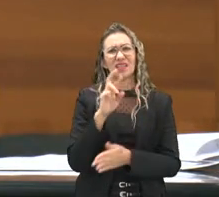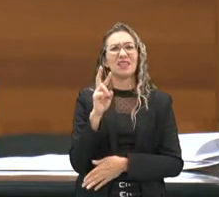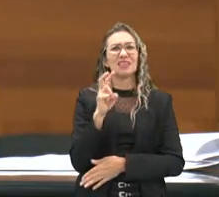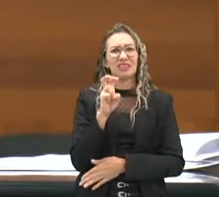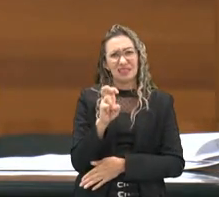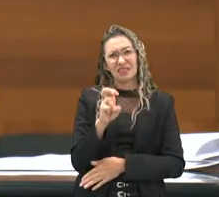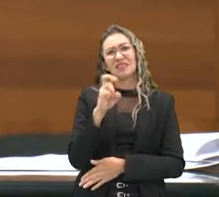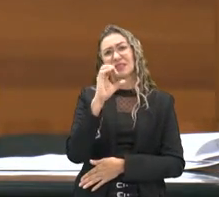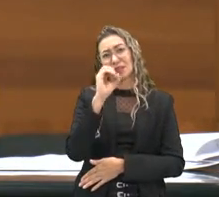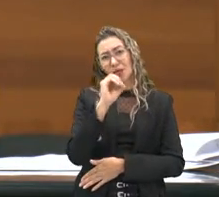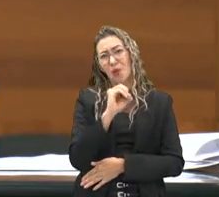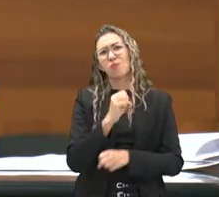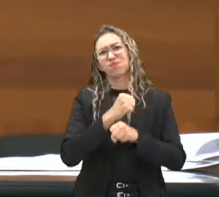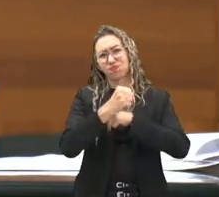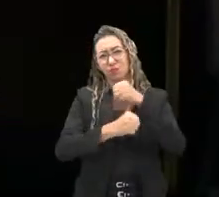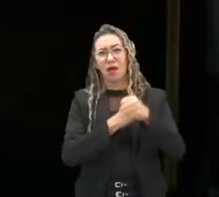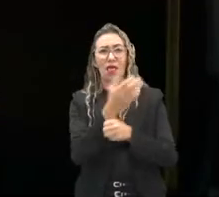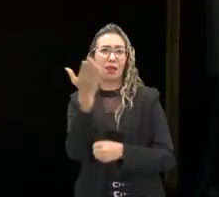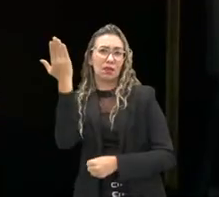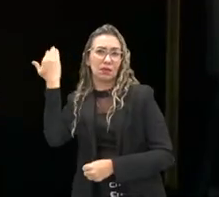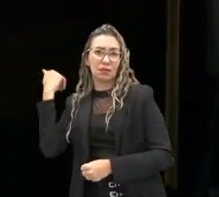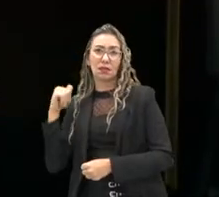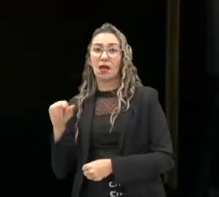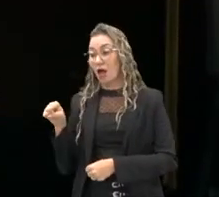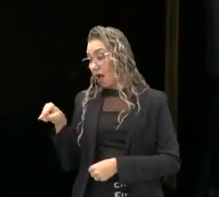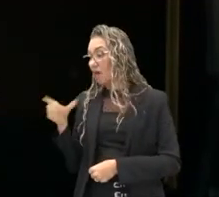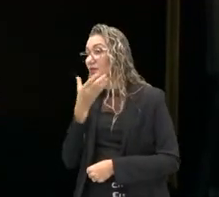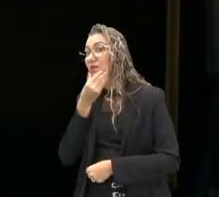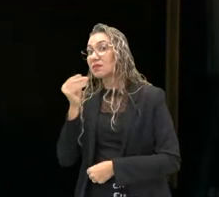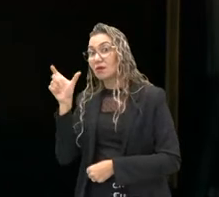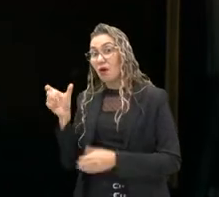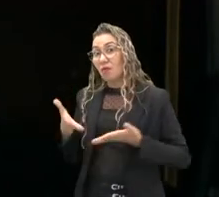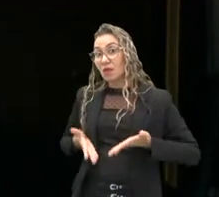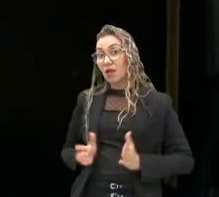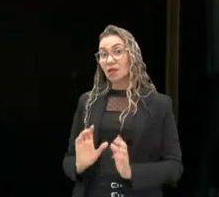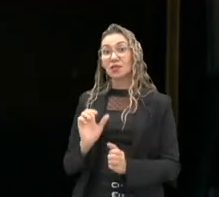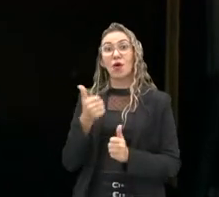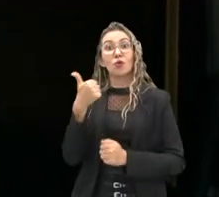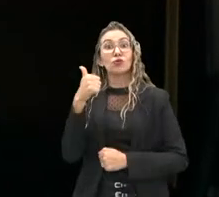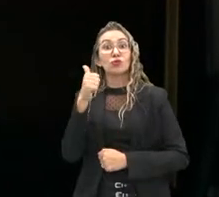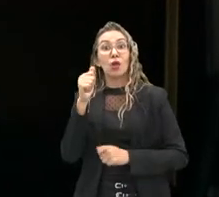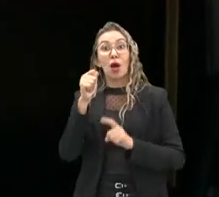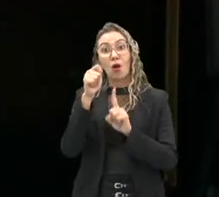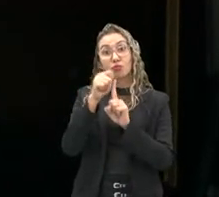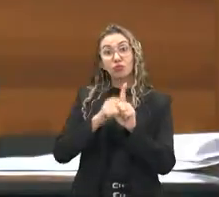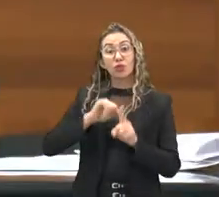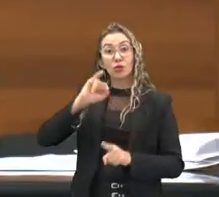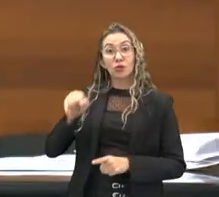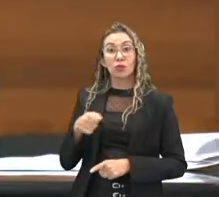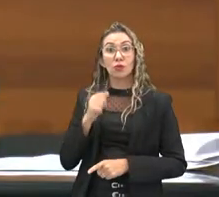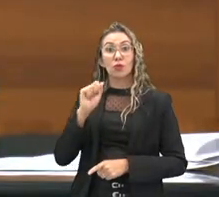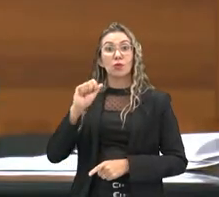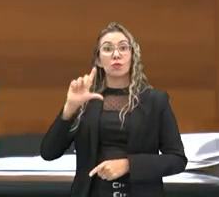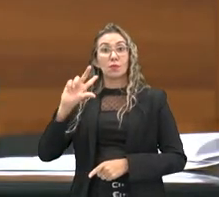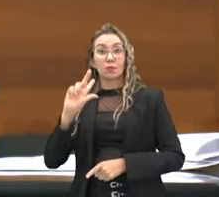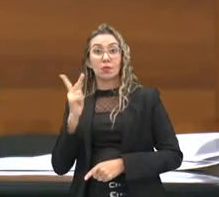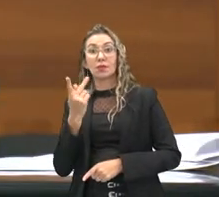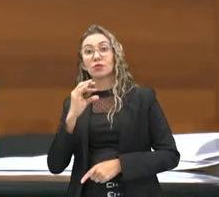dia 11 de julho de 1900 e morreu no dia 11 de julho de